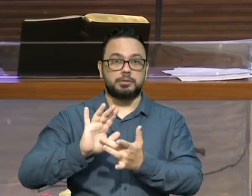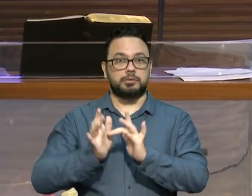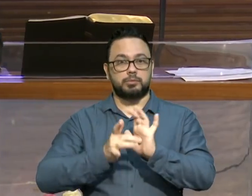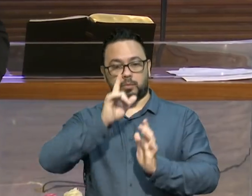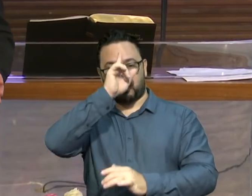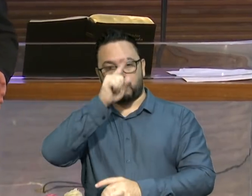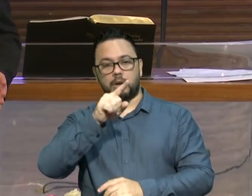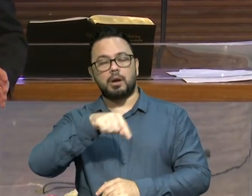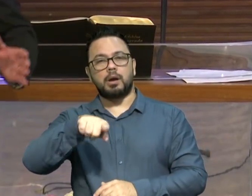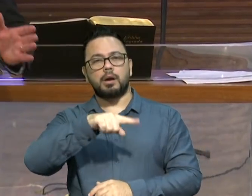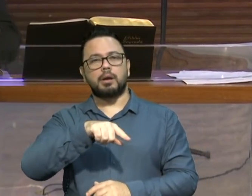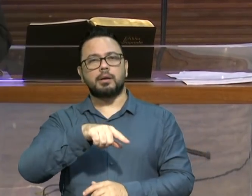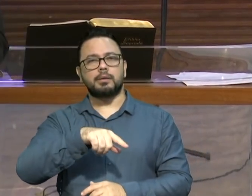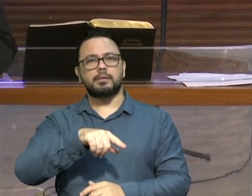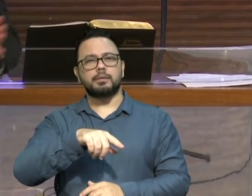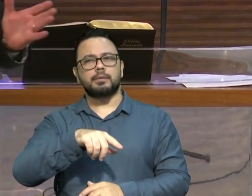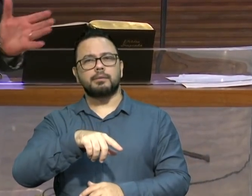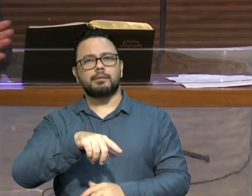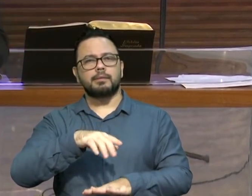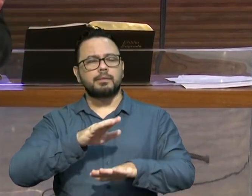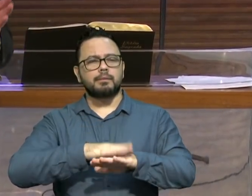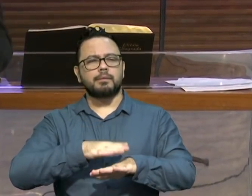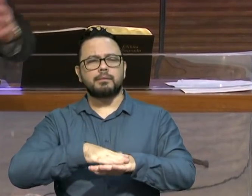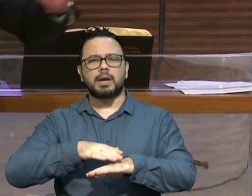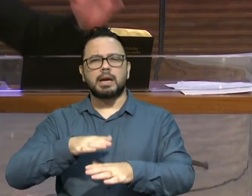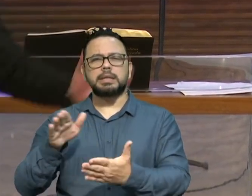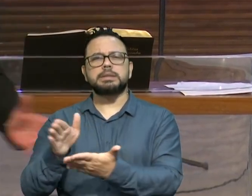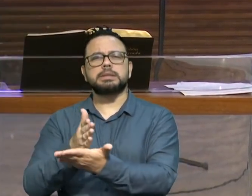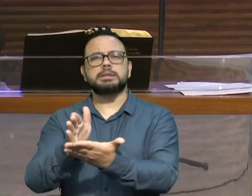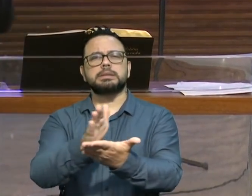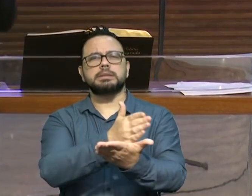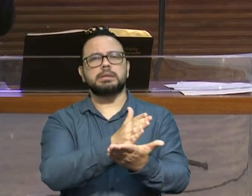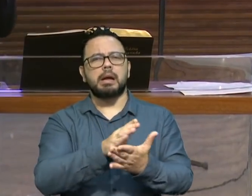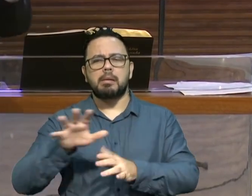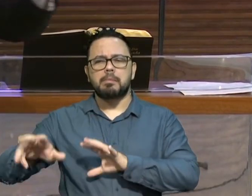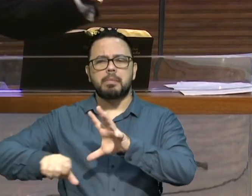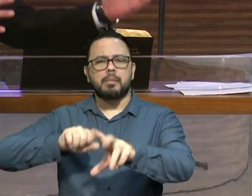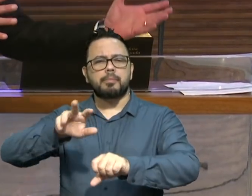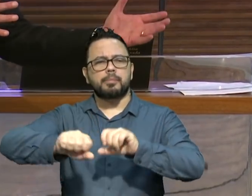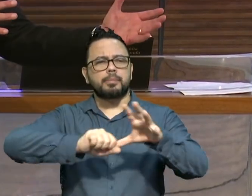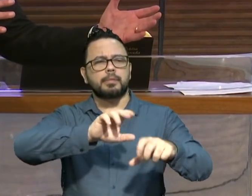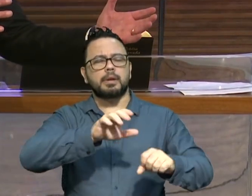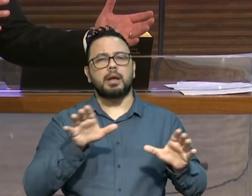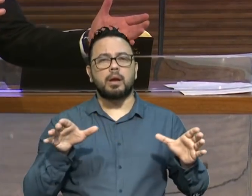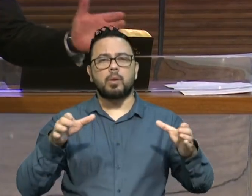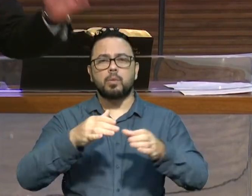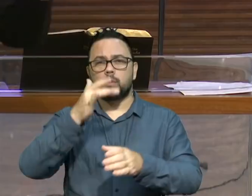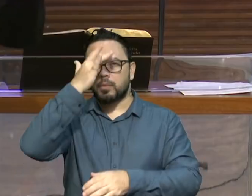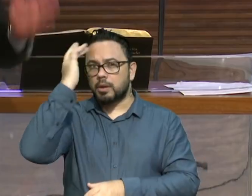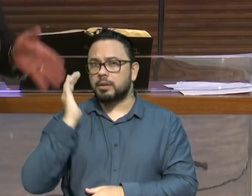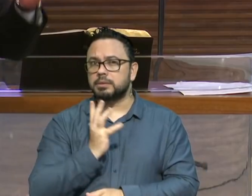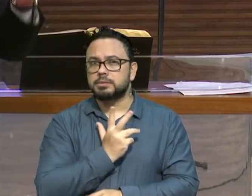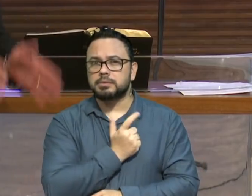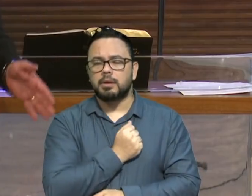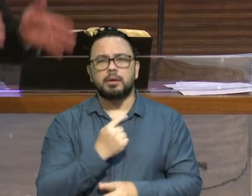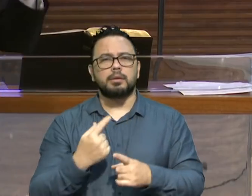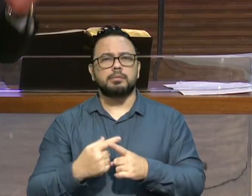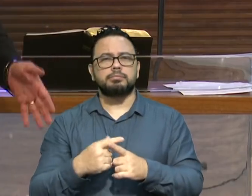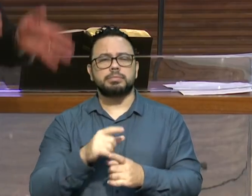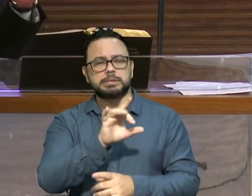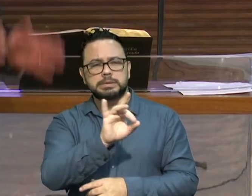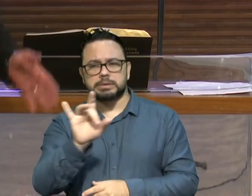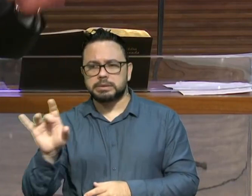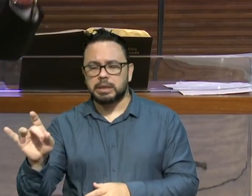ordem dizendo passar e a foice sei vai fazer e a colheita de falar da colheita porque cada